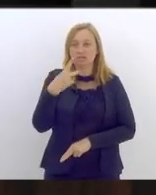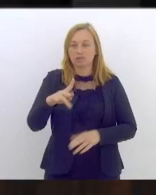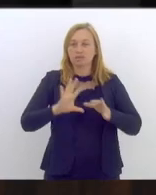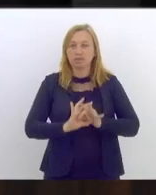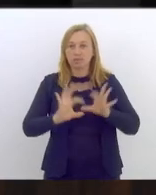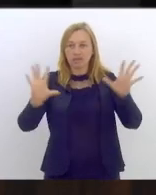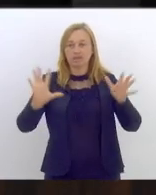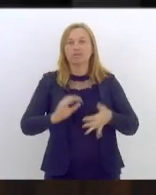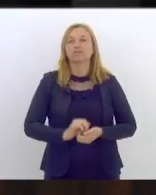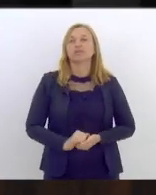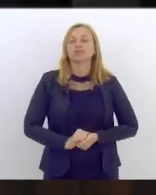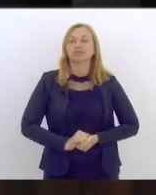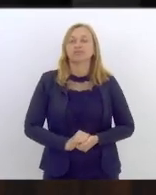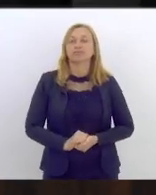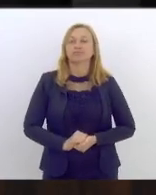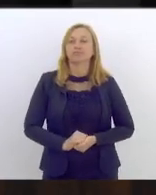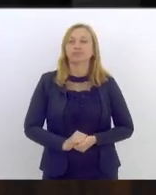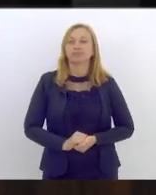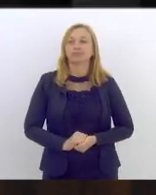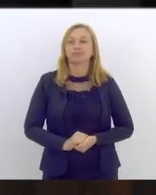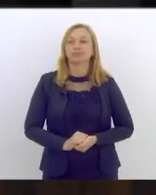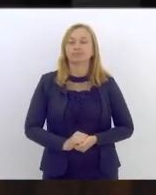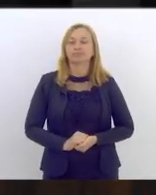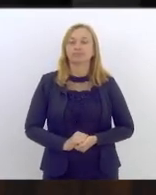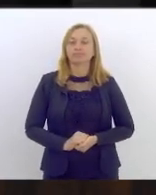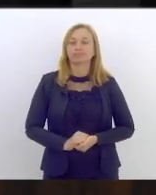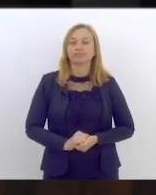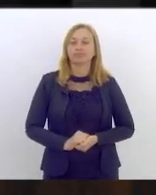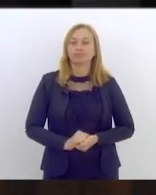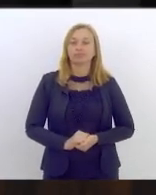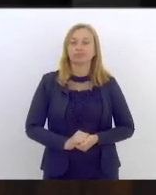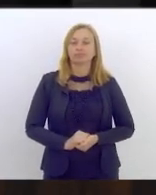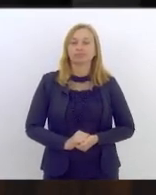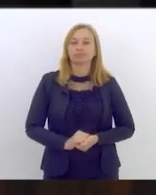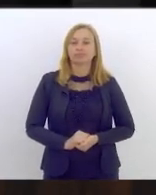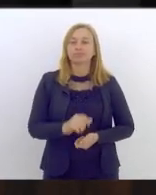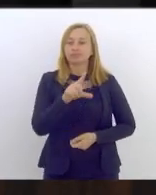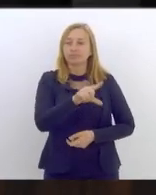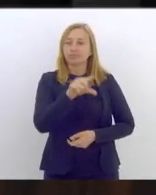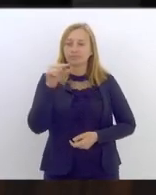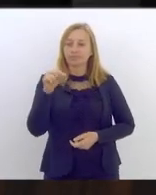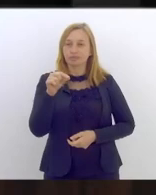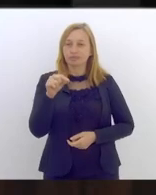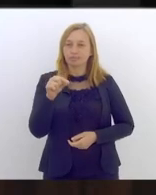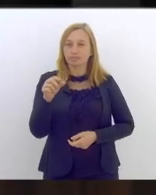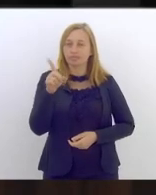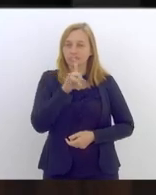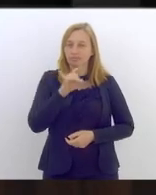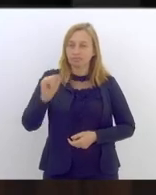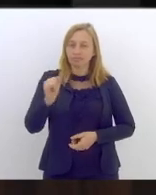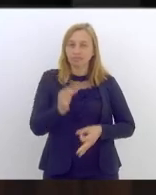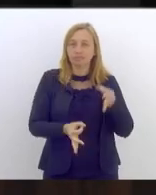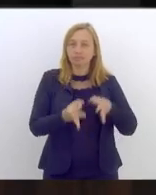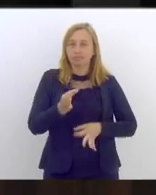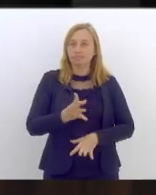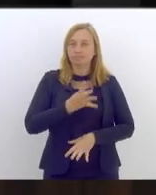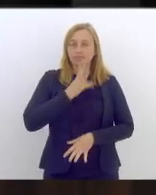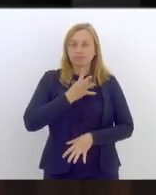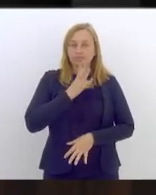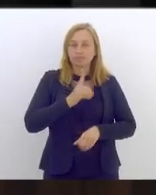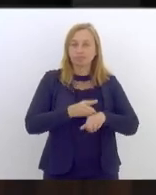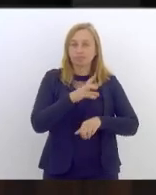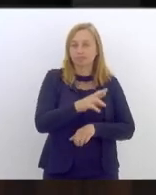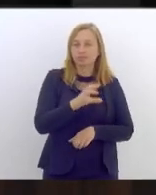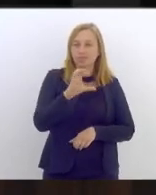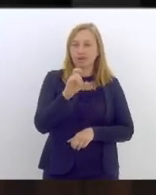Independência e é dada a data escolhida para promovermos justo reconhecimento Doutor